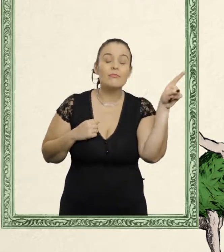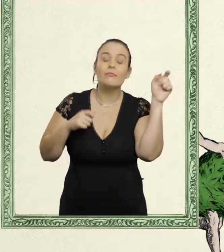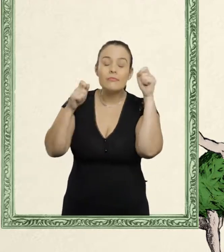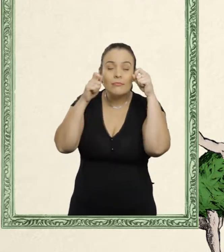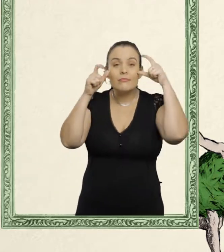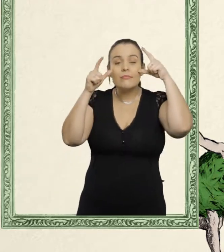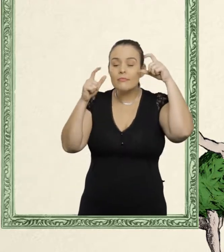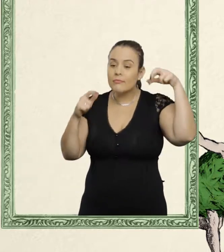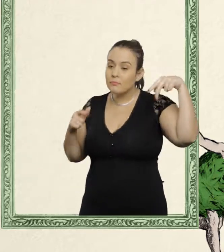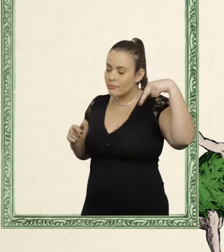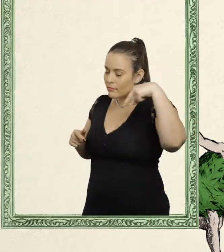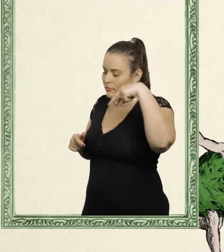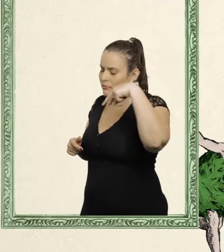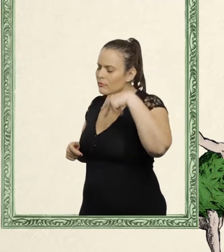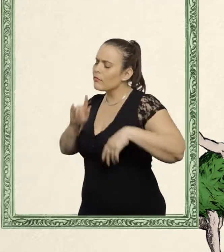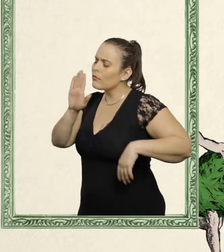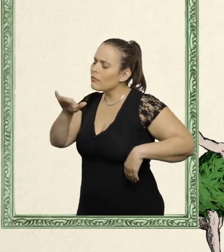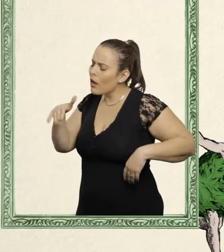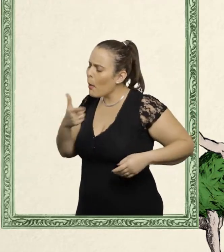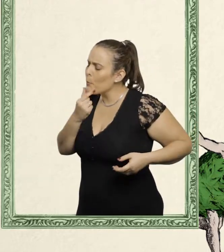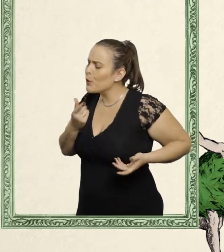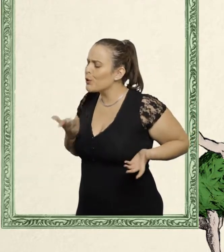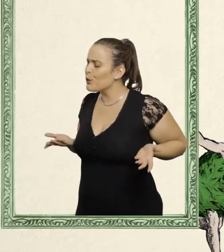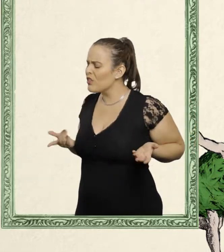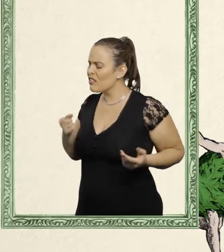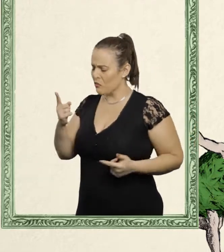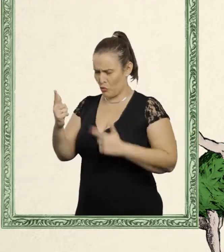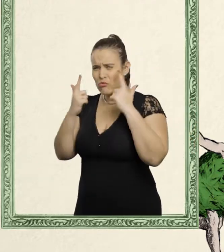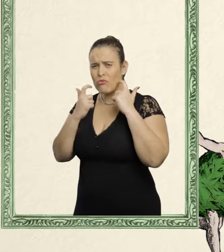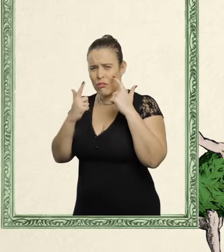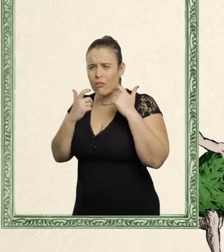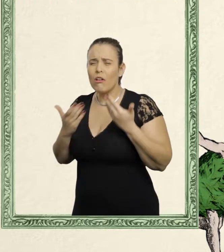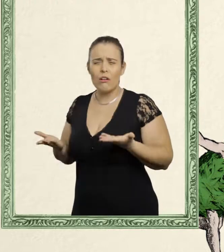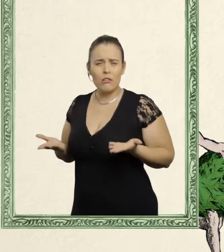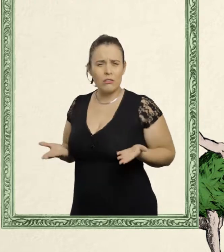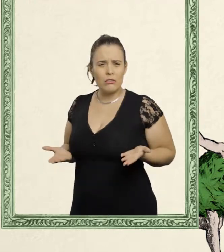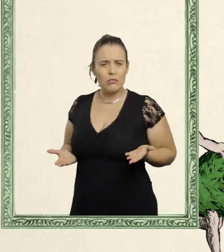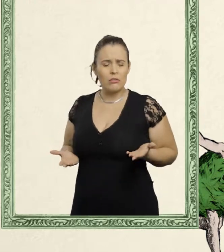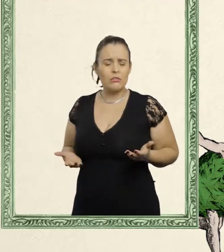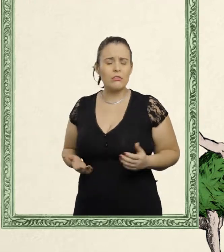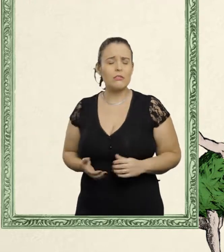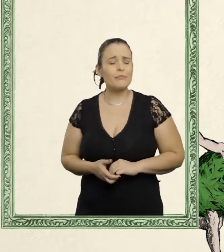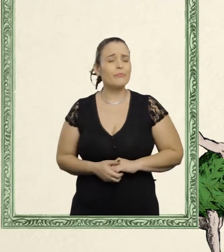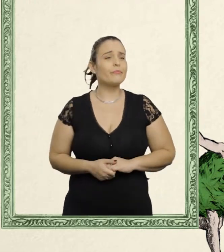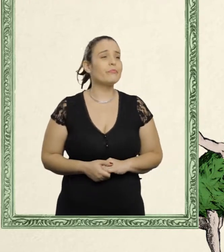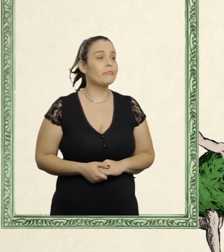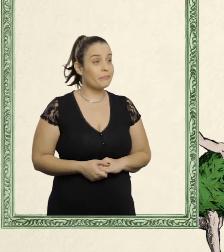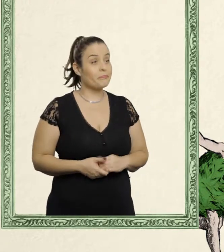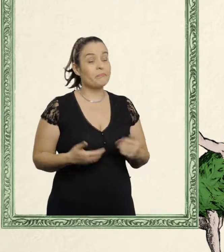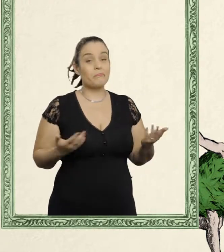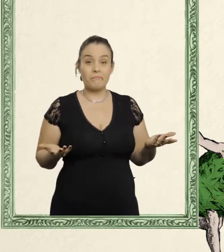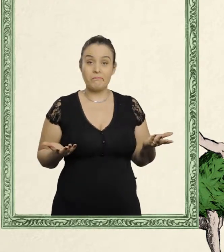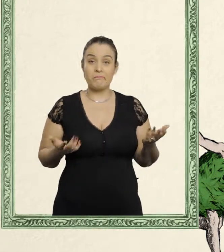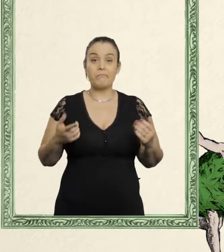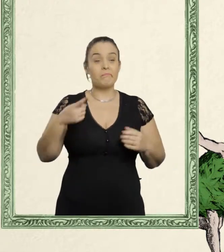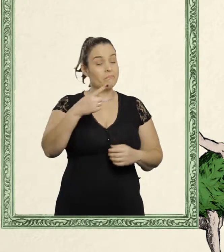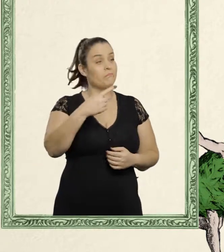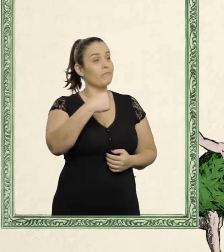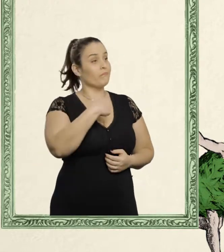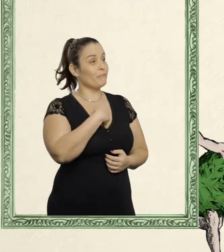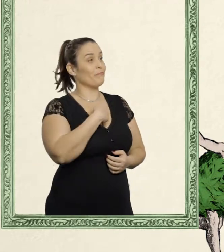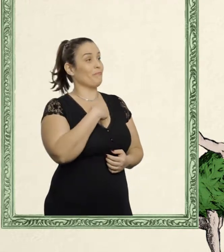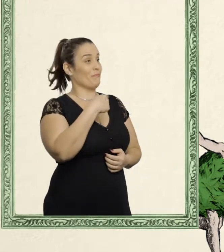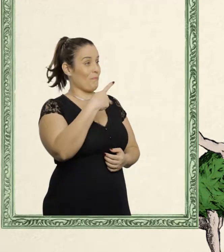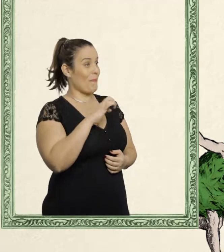no chão do seu quarto. Ela disse: "Ei, menino! Por que você está chorando?" Peter e Wendy se